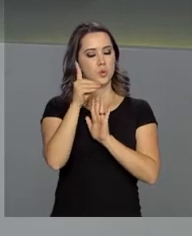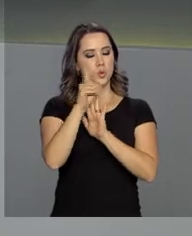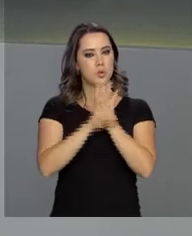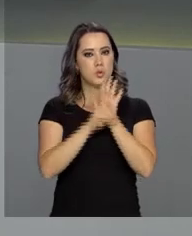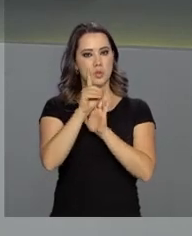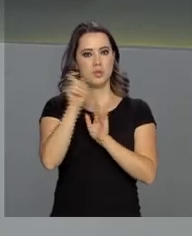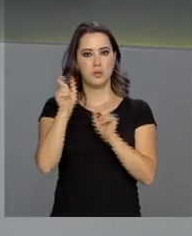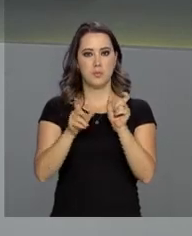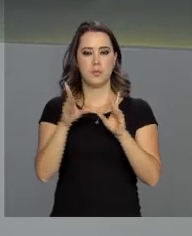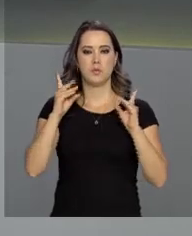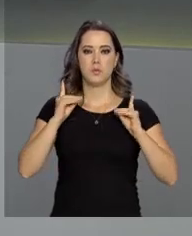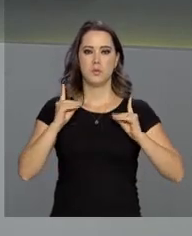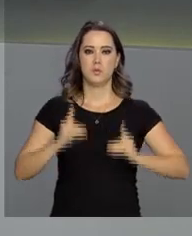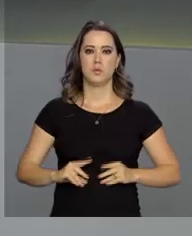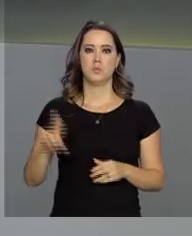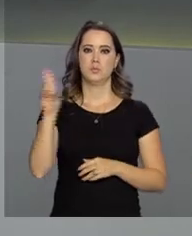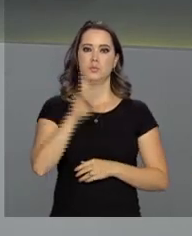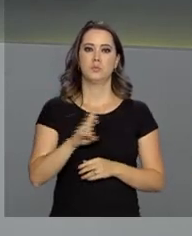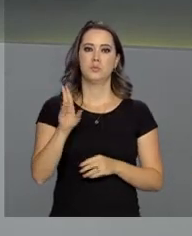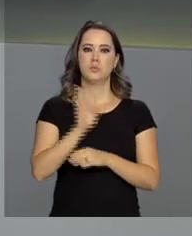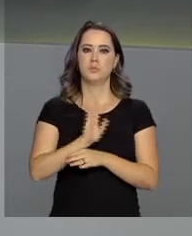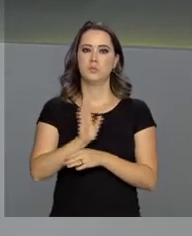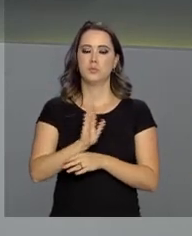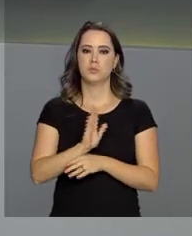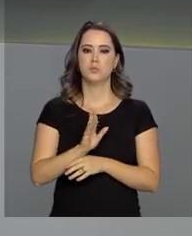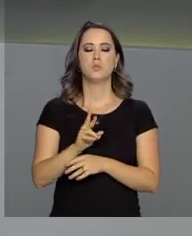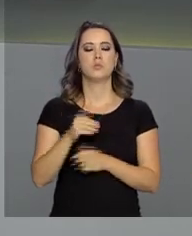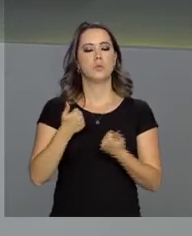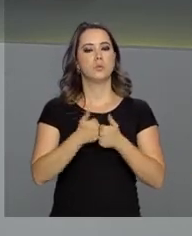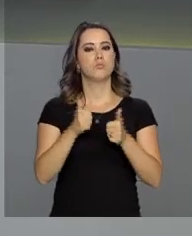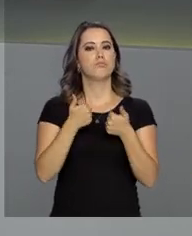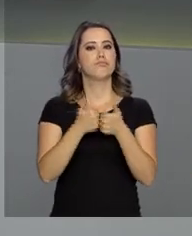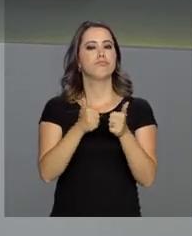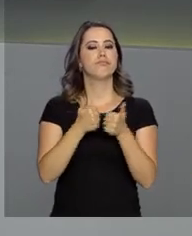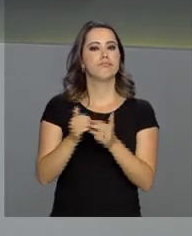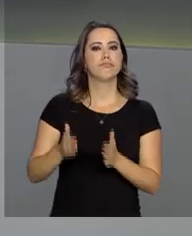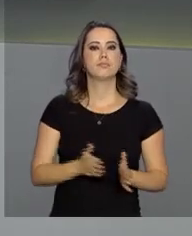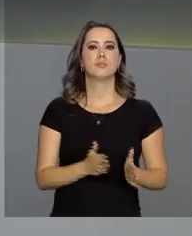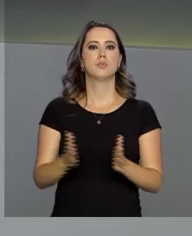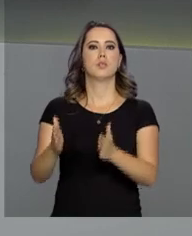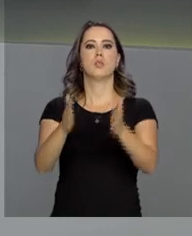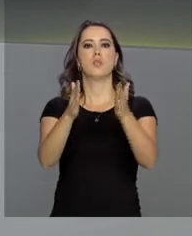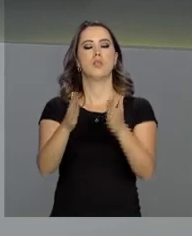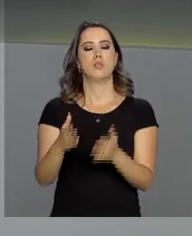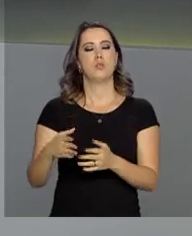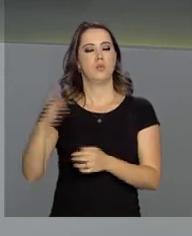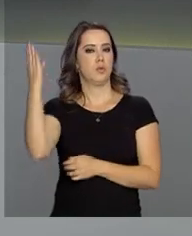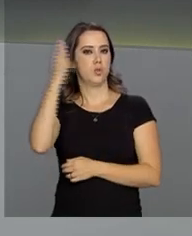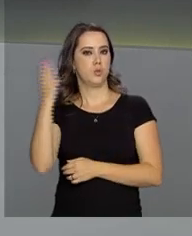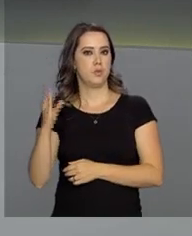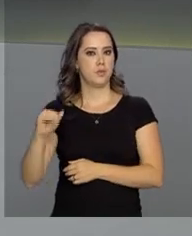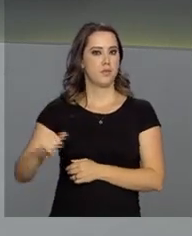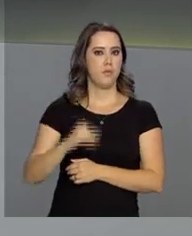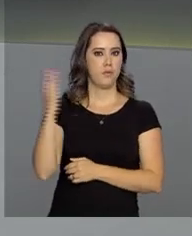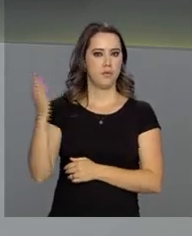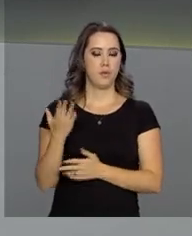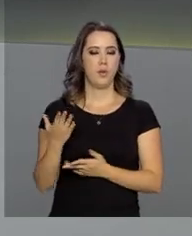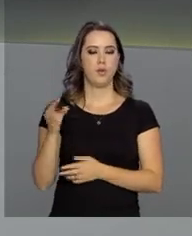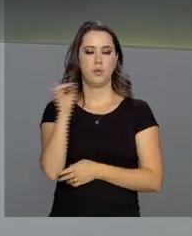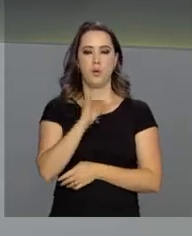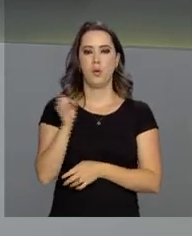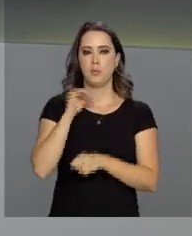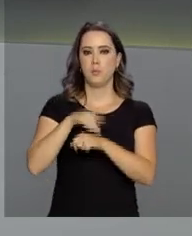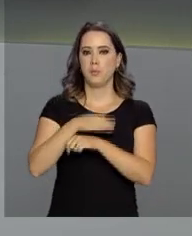com deficiência que utilizam transporte rodoviário interestadual e internacional de passageiros boa noite